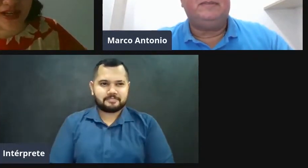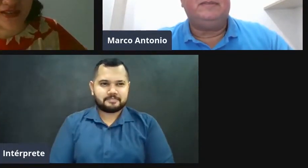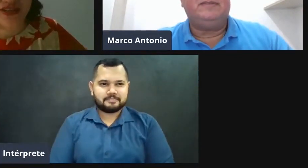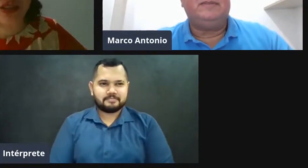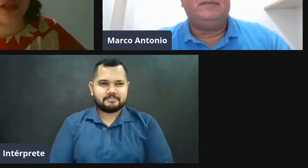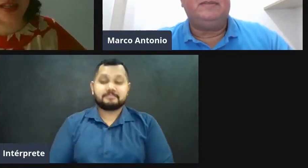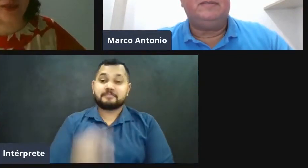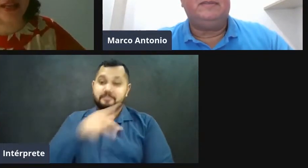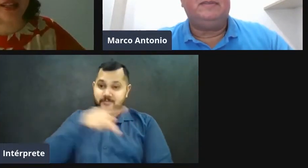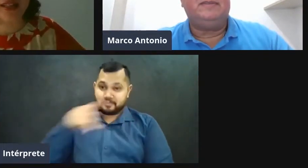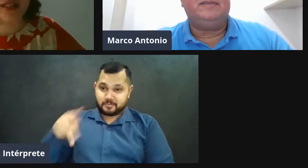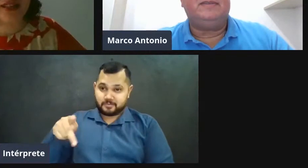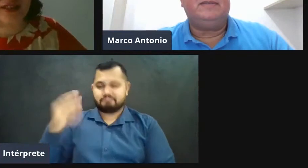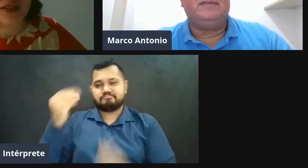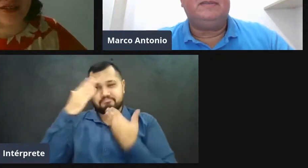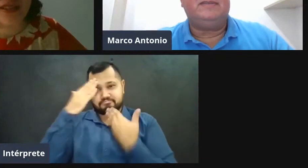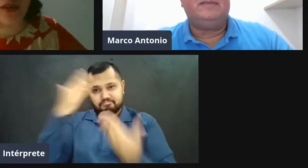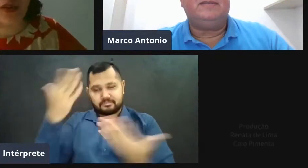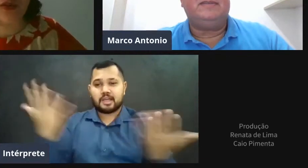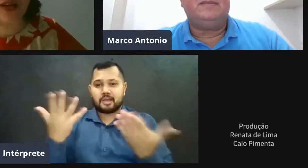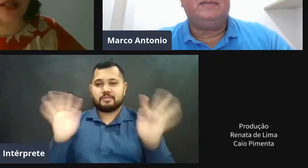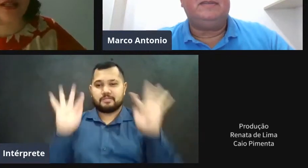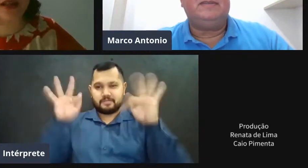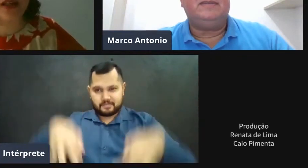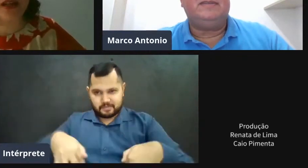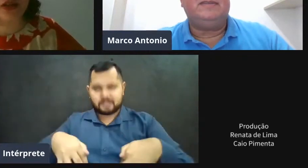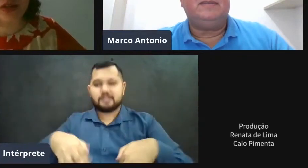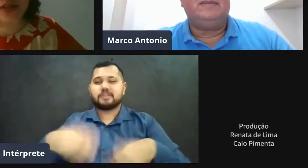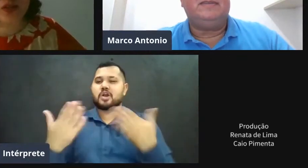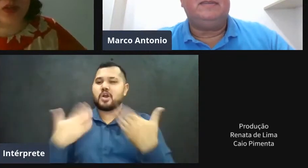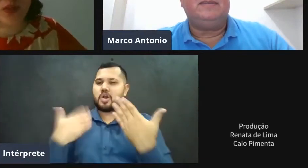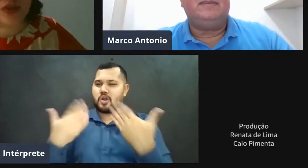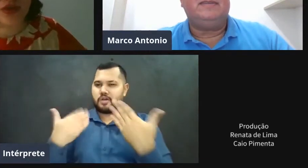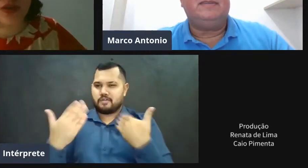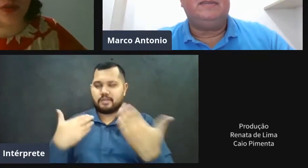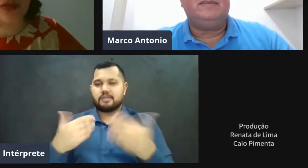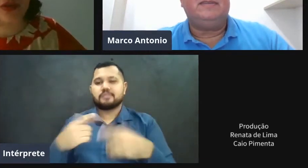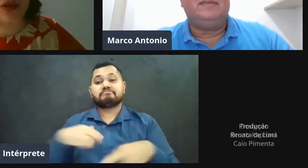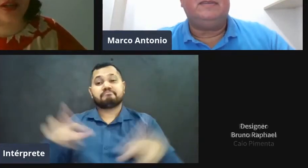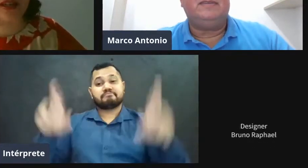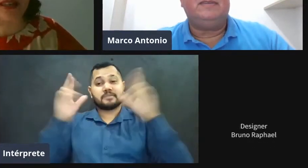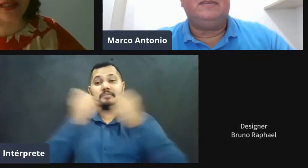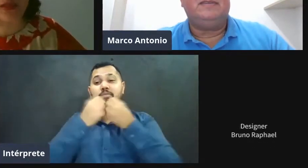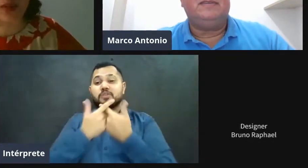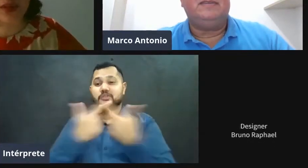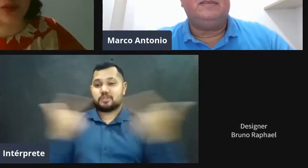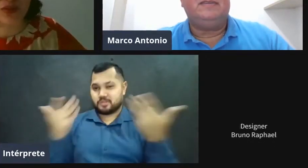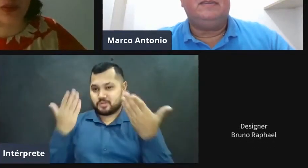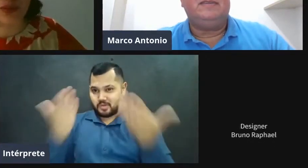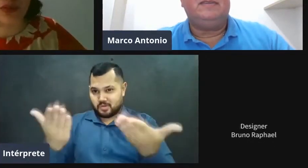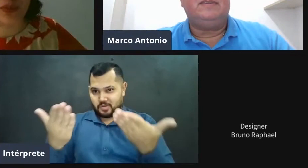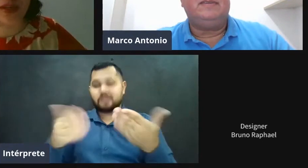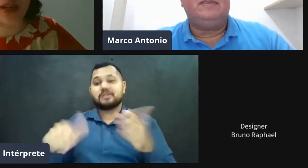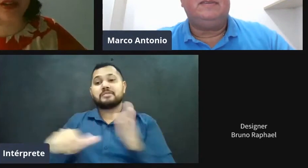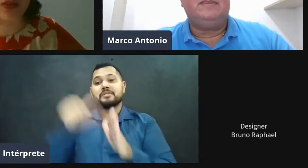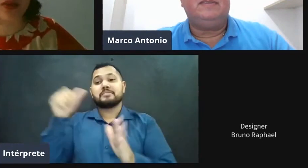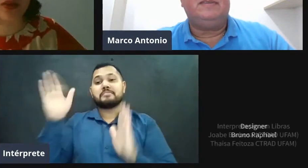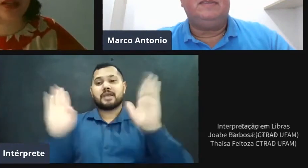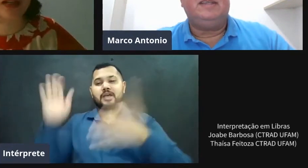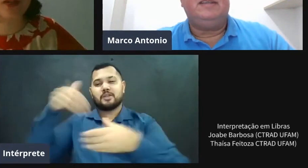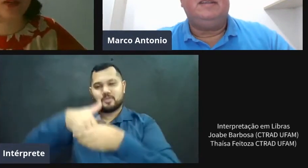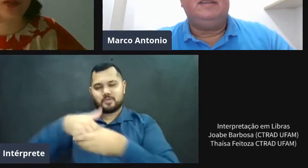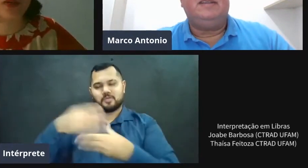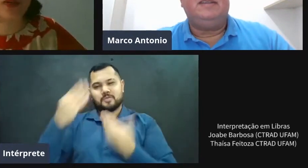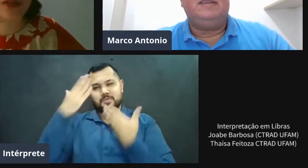Professor, muito obrigada. A gente vai terminar aqui a nossa conversa e eu desejo uma boa sorte para o senhor aí nesse primeiro turno. Muito